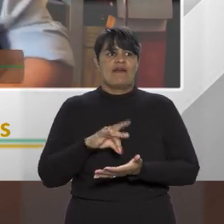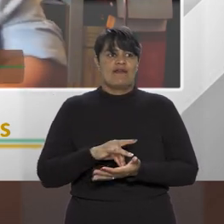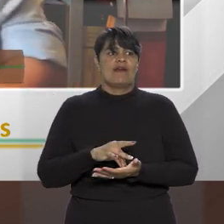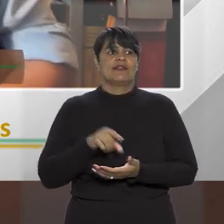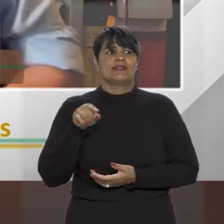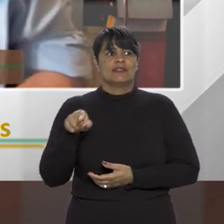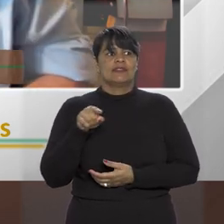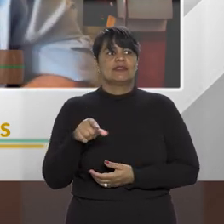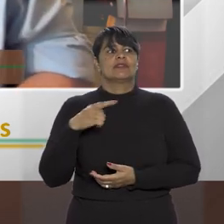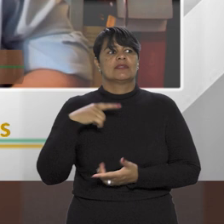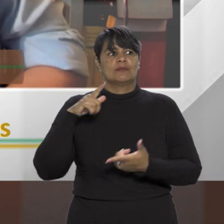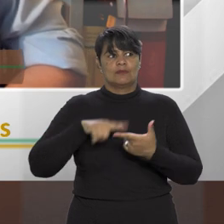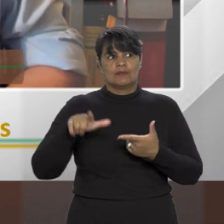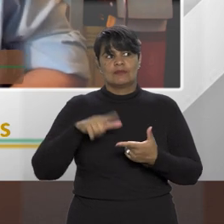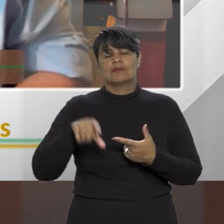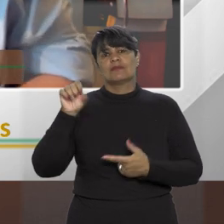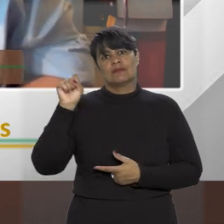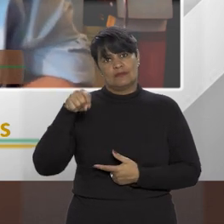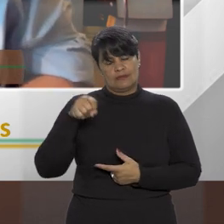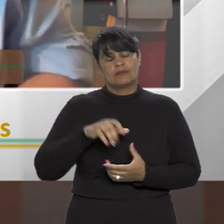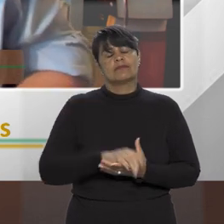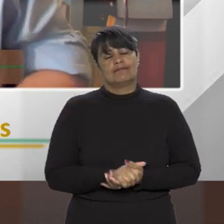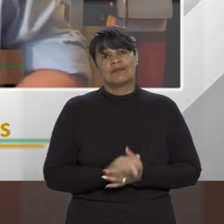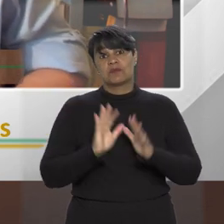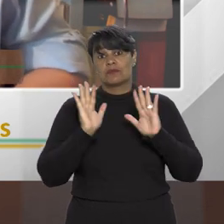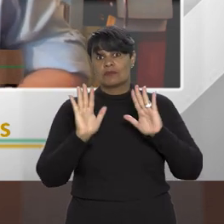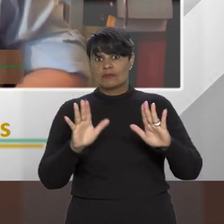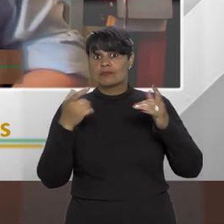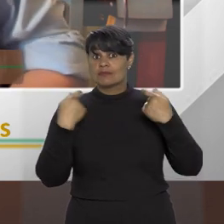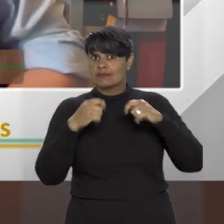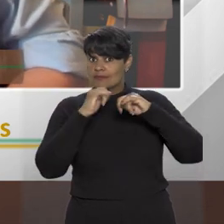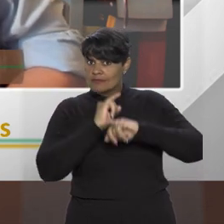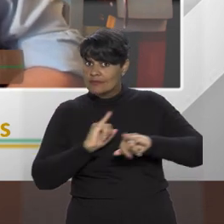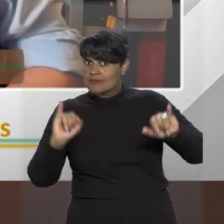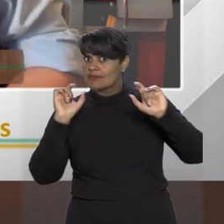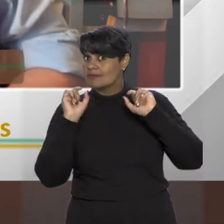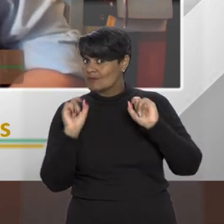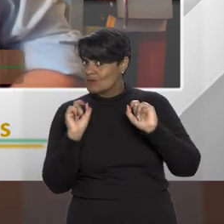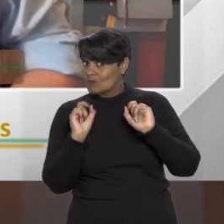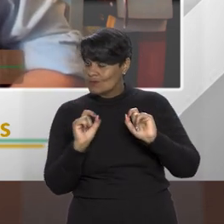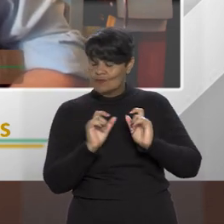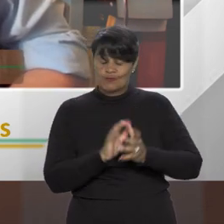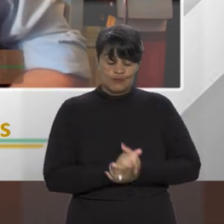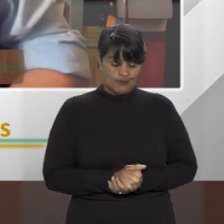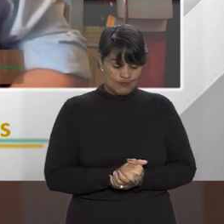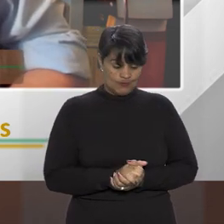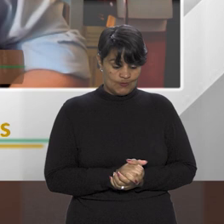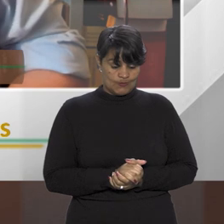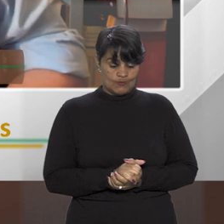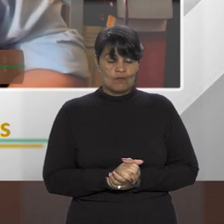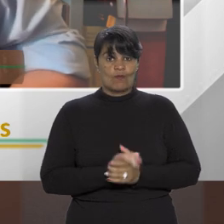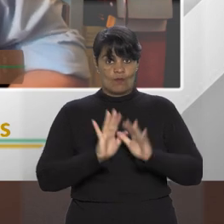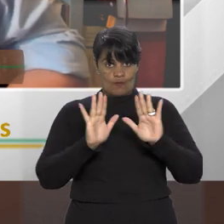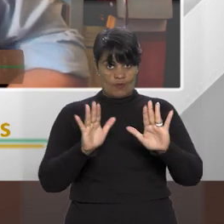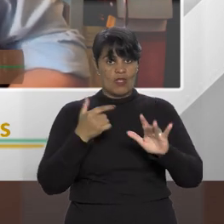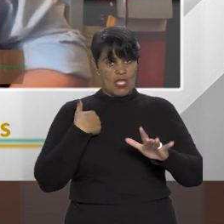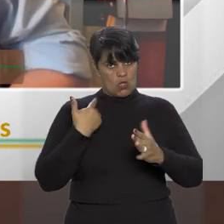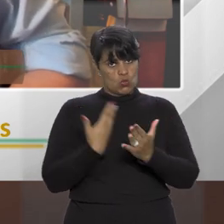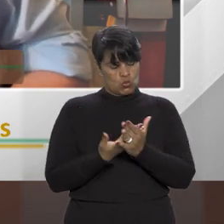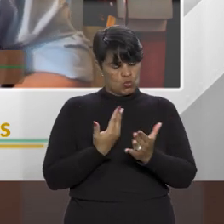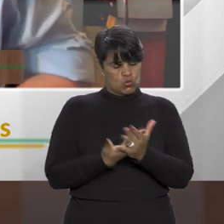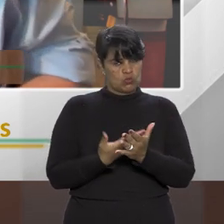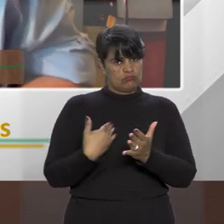para mim responder essa pergunta. Nesses estudos que eu estou fazendo, conforme eu disse a você, eu cheguei a uma